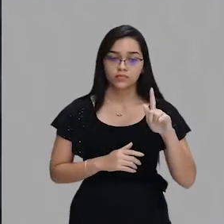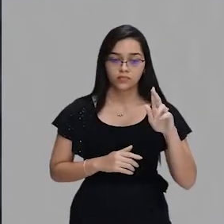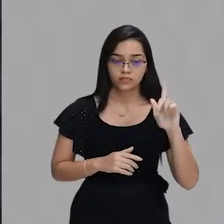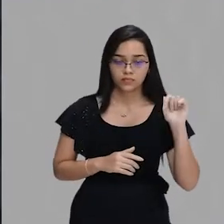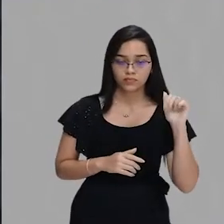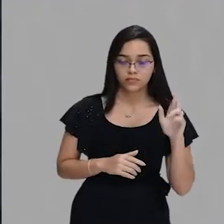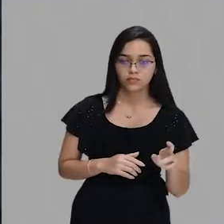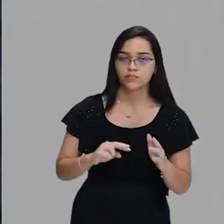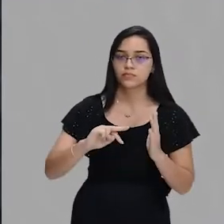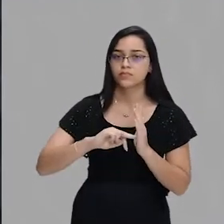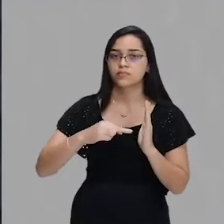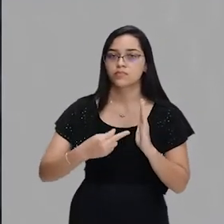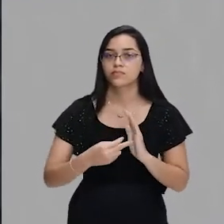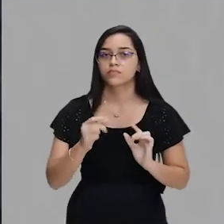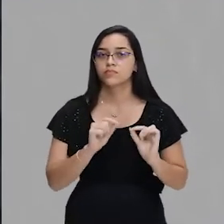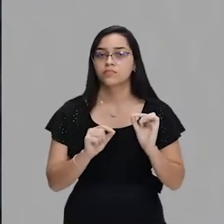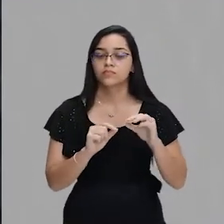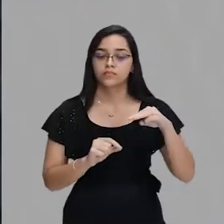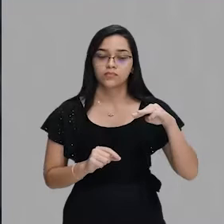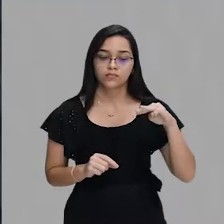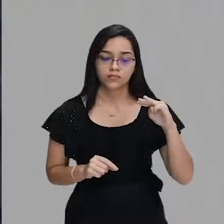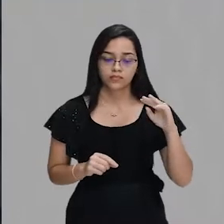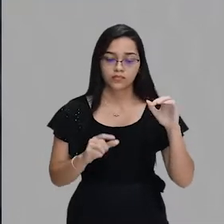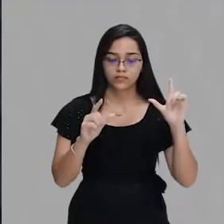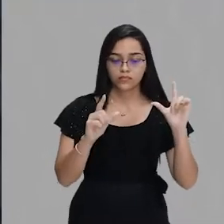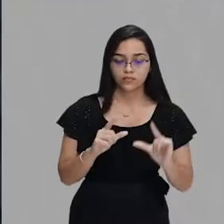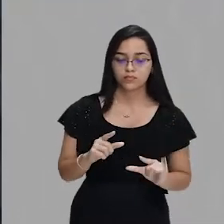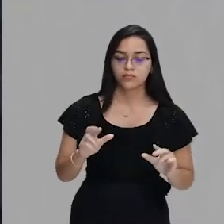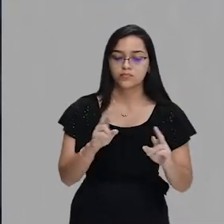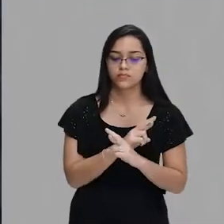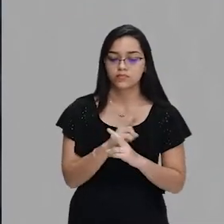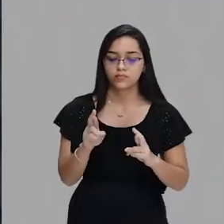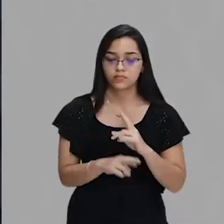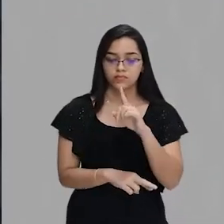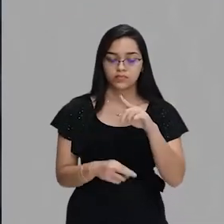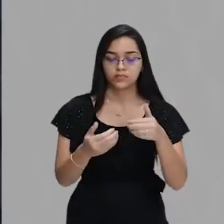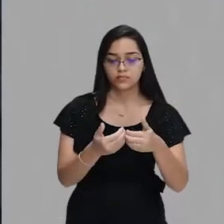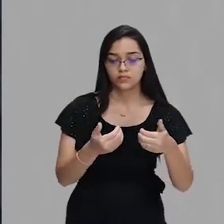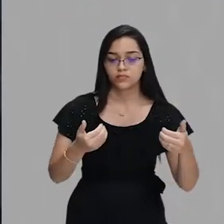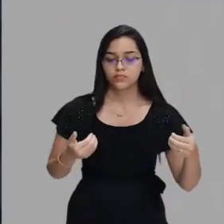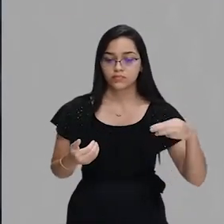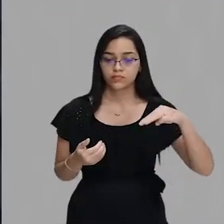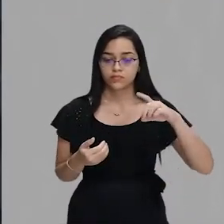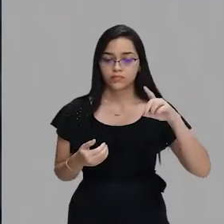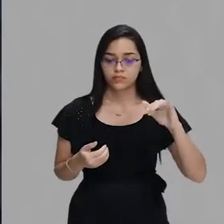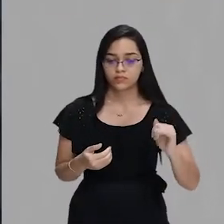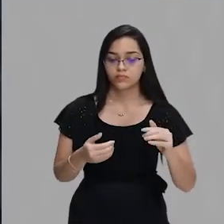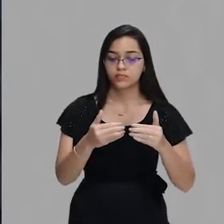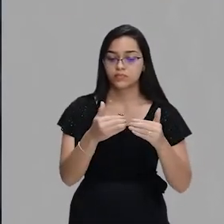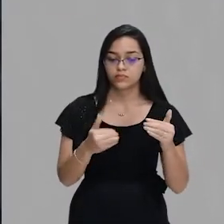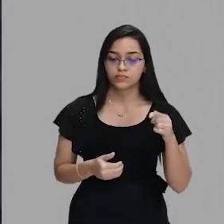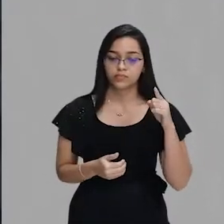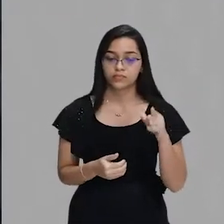é. Ou seja, o menor desvio padrão, quando você se afasta da média, quando menos você se afastar da